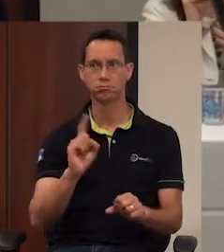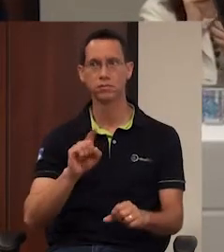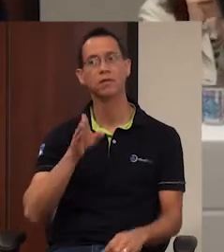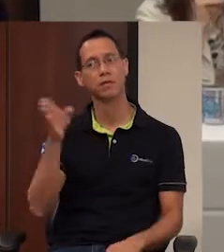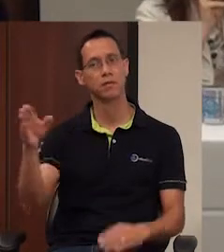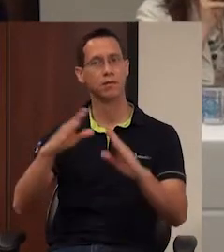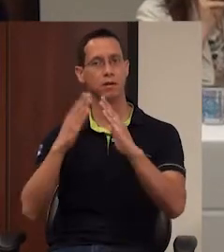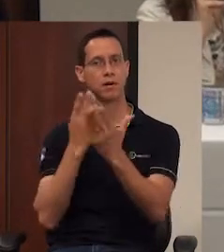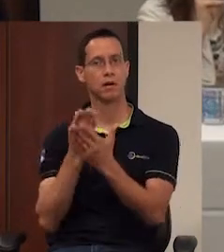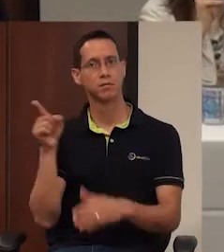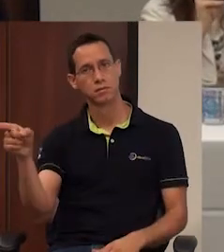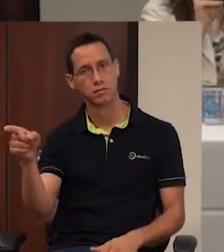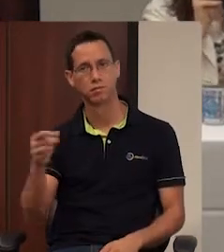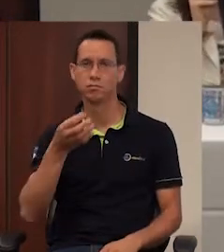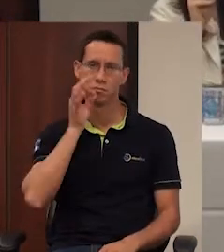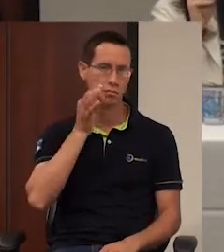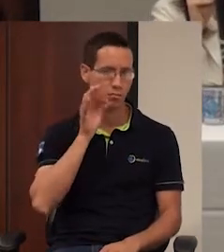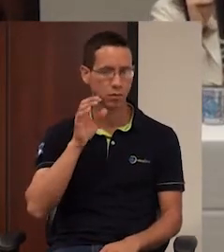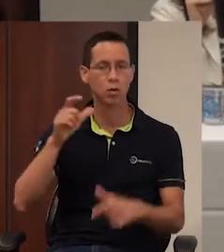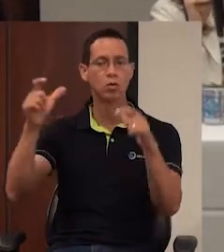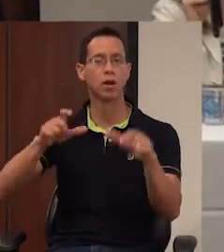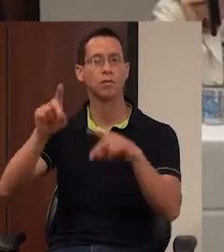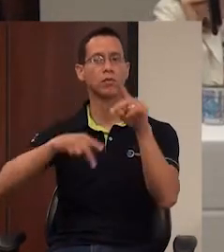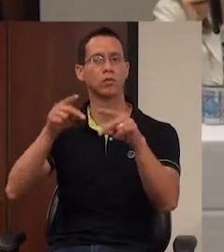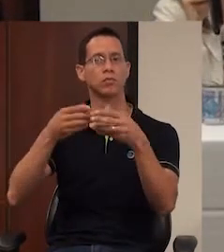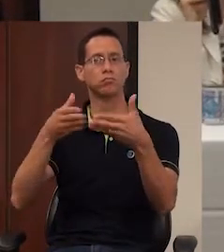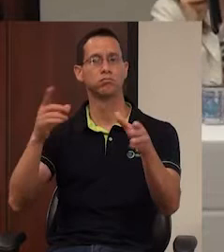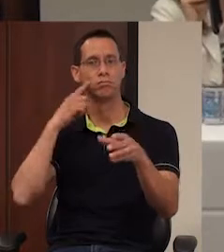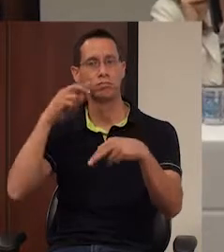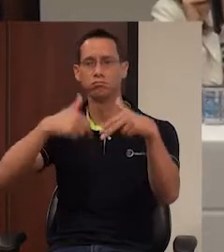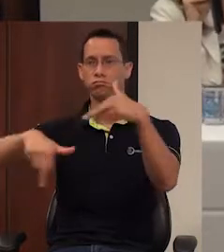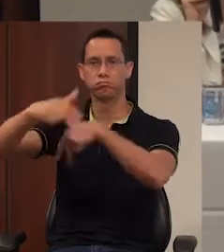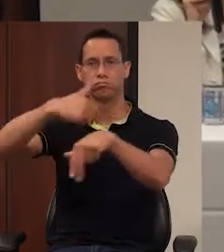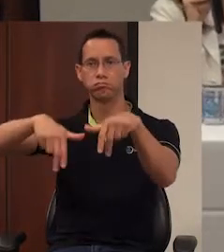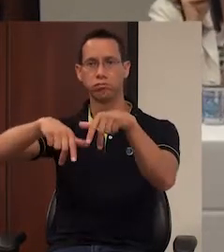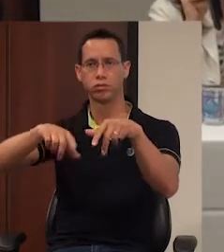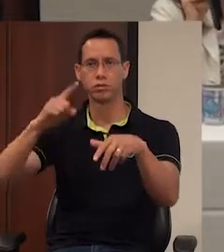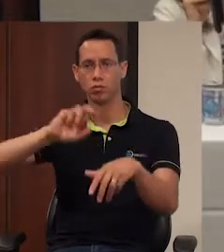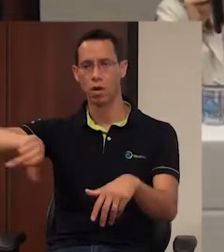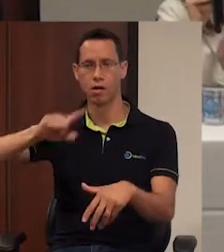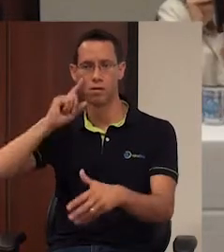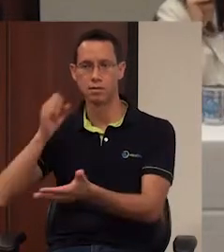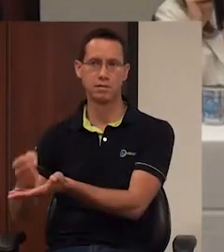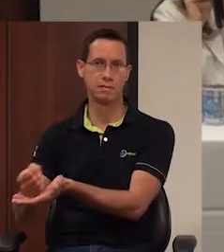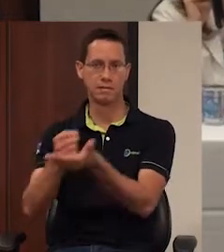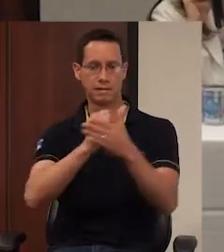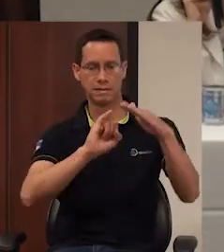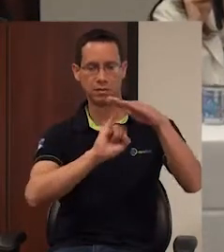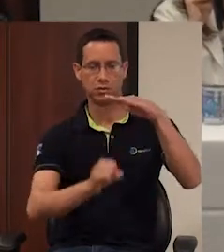na casa dela, em cafés, em outros lugares públicos, né? Para que não se institucionalize essa